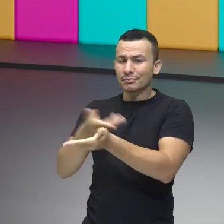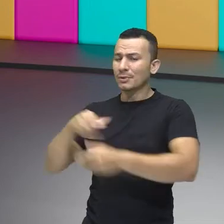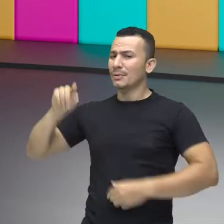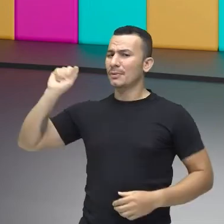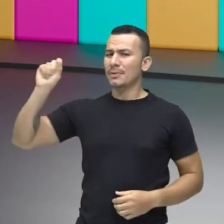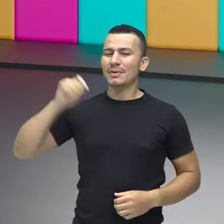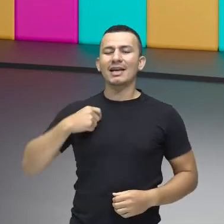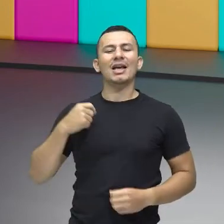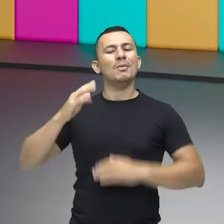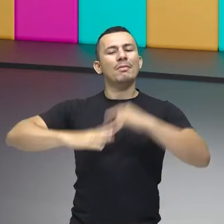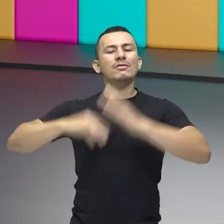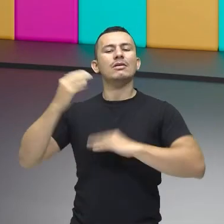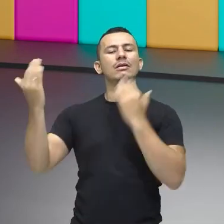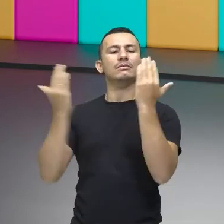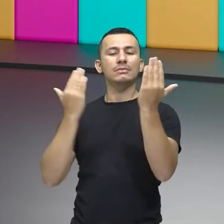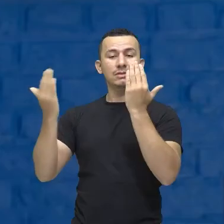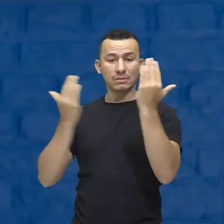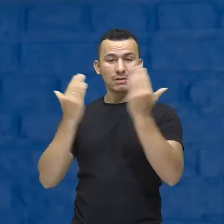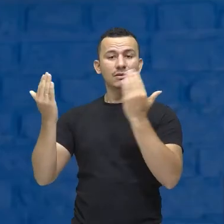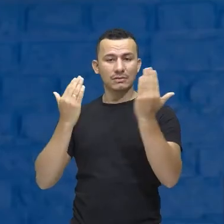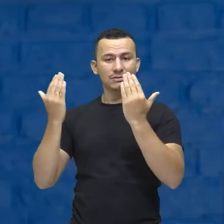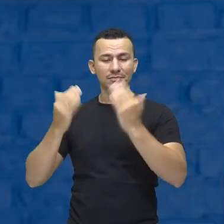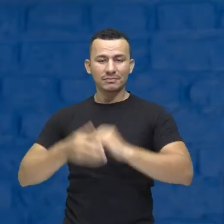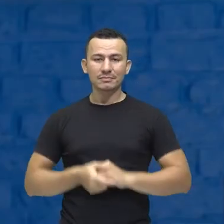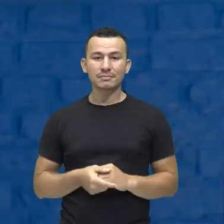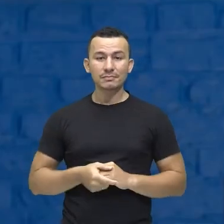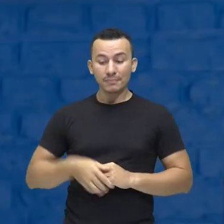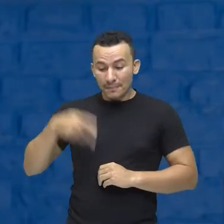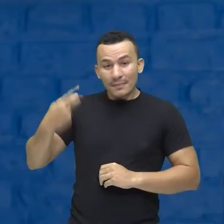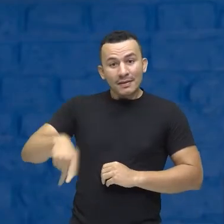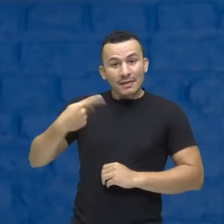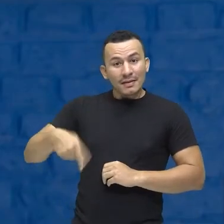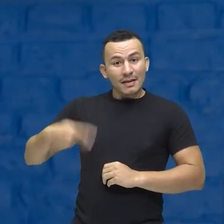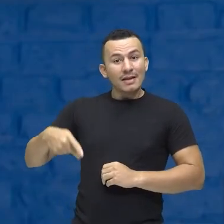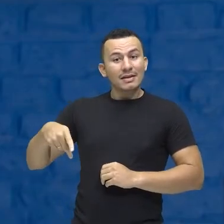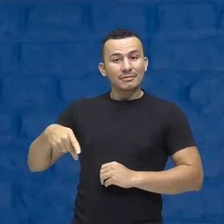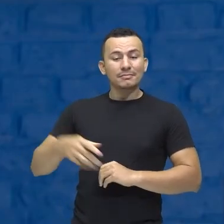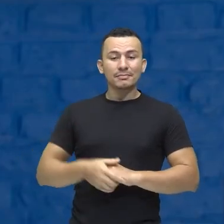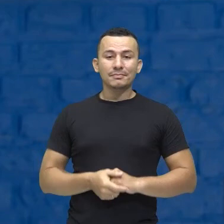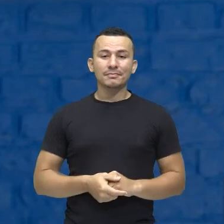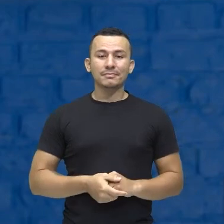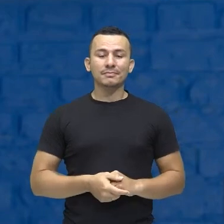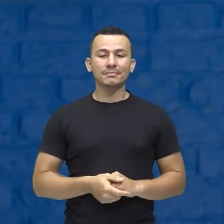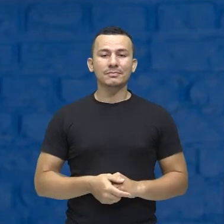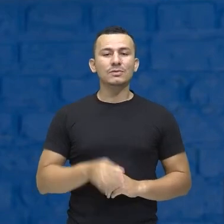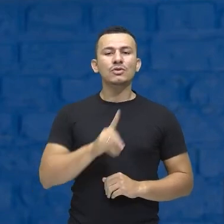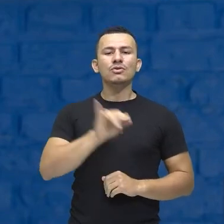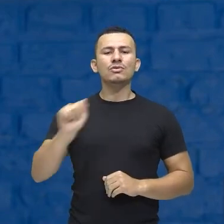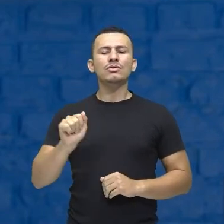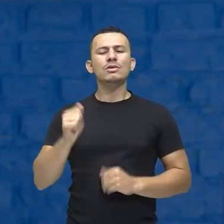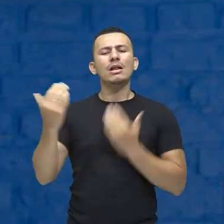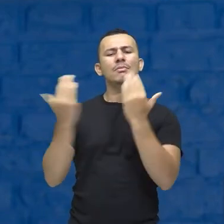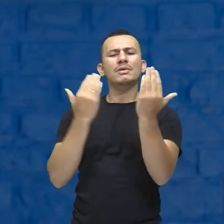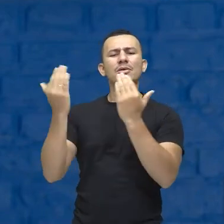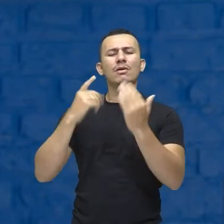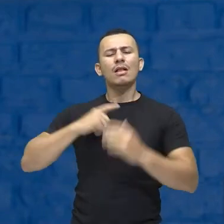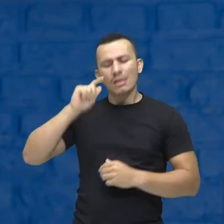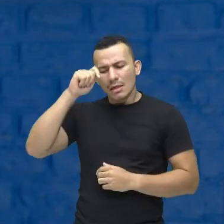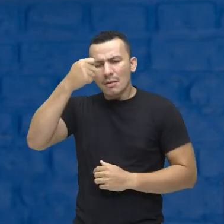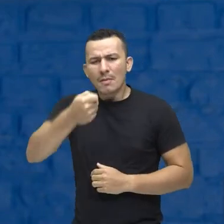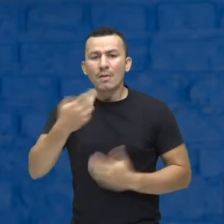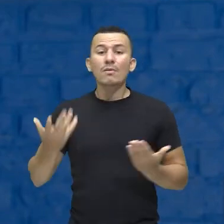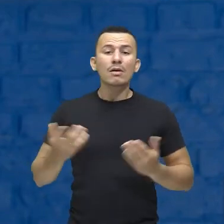os psicólogos, tá certo? Os psicólogos aqui da nossa secretaria. O dia do psicólogo, ele é comemorado só no